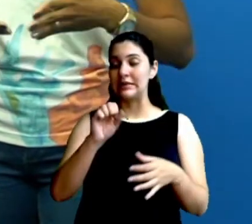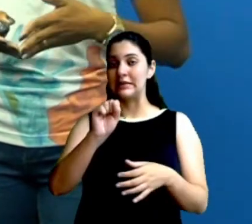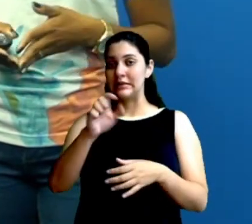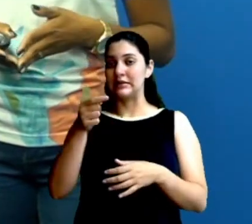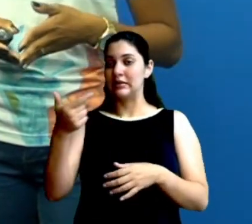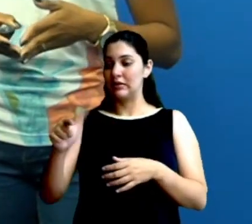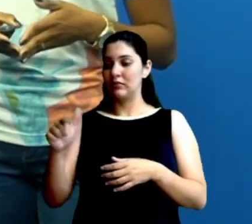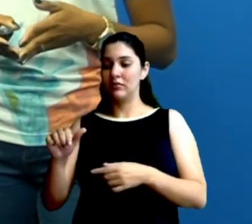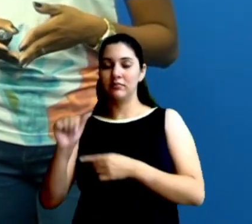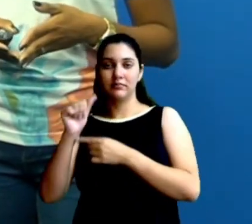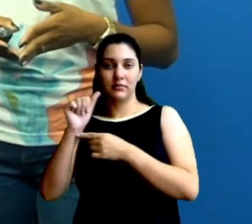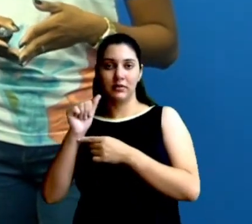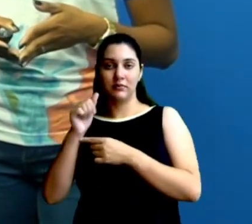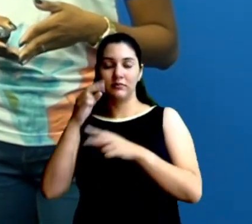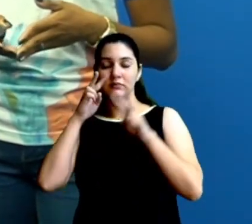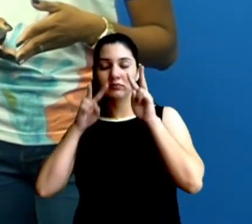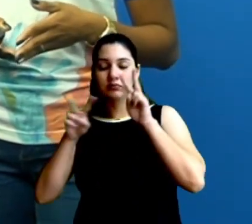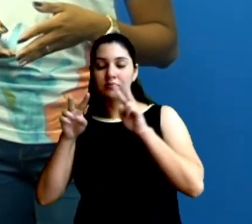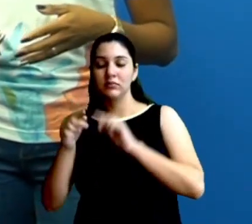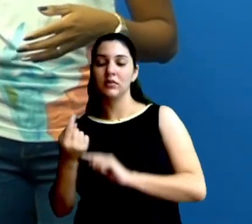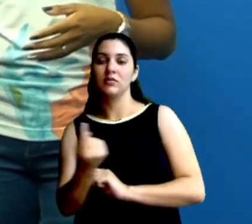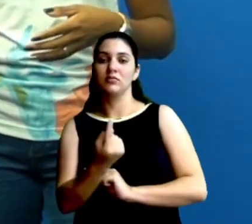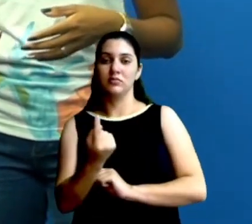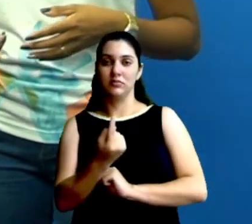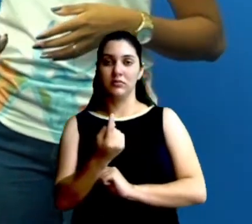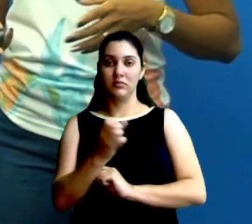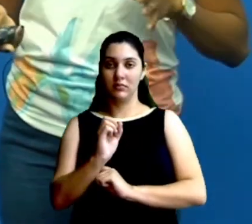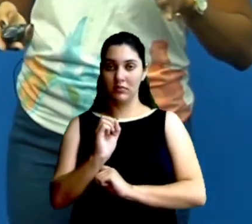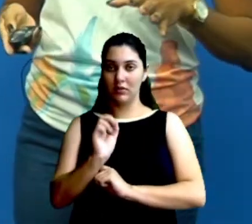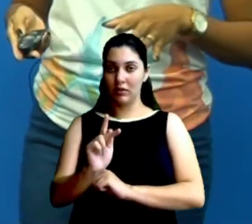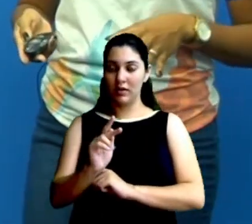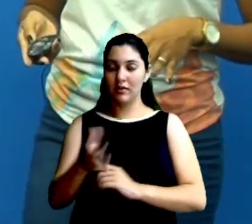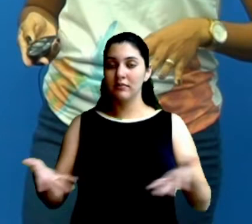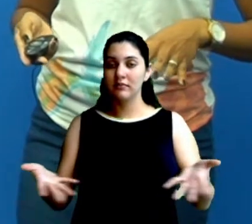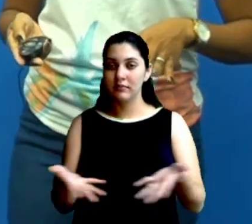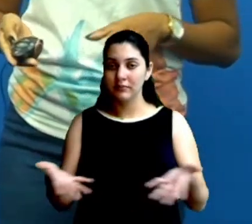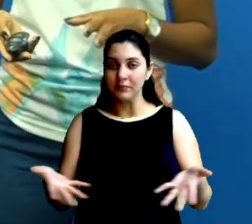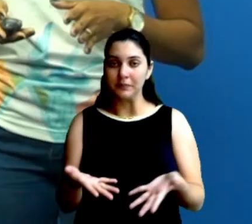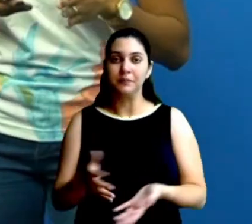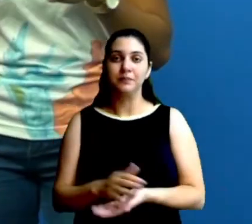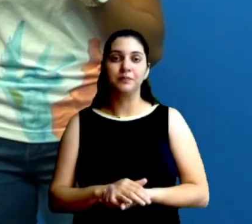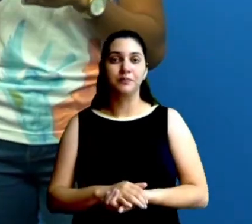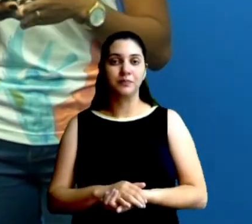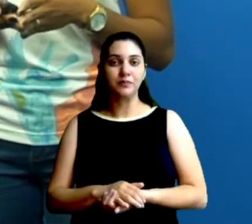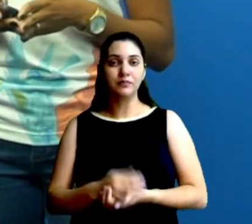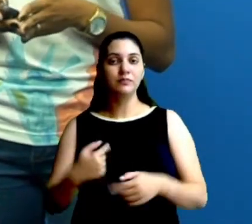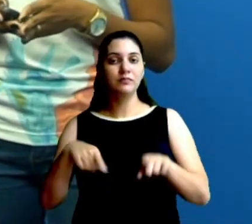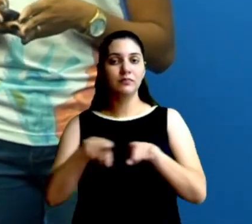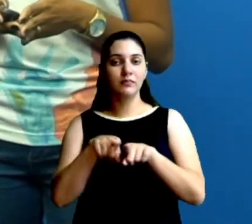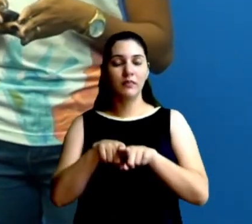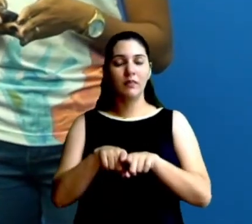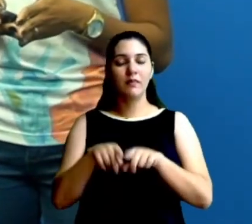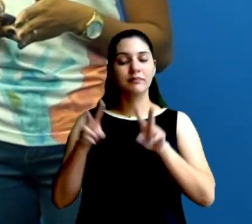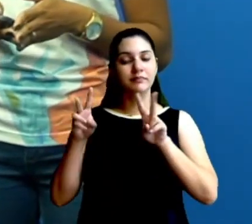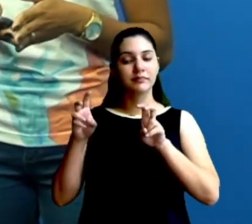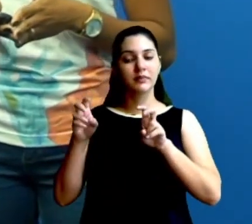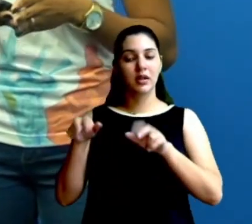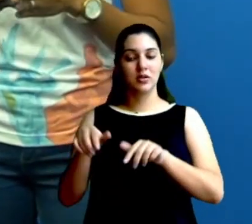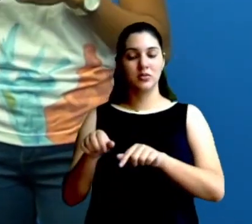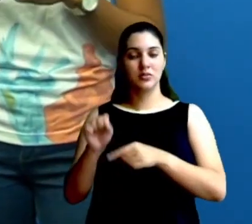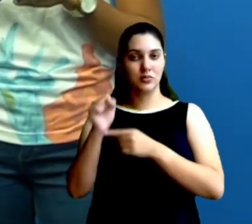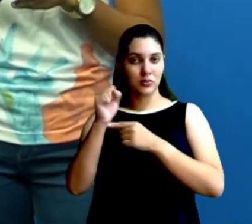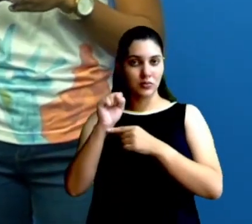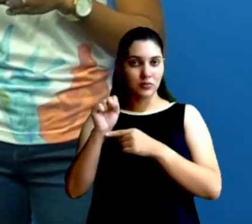você vai colocar no singular. Correto? Agora, também sobre sujeito simples,